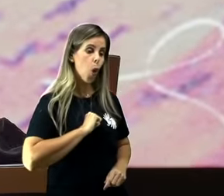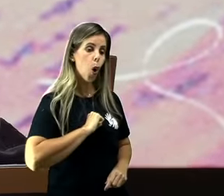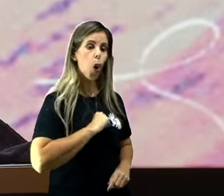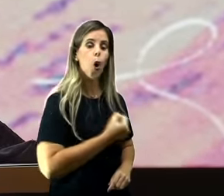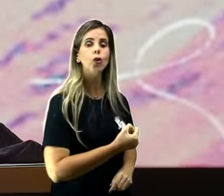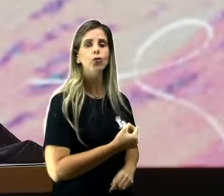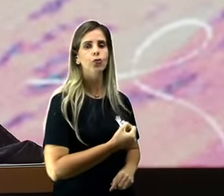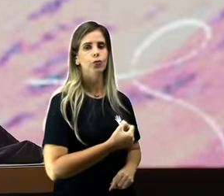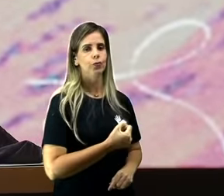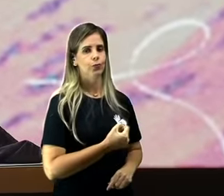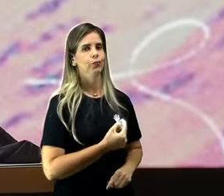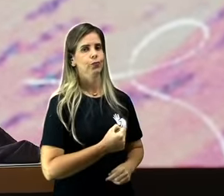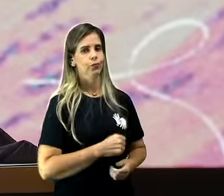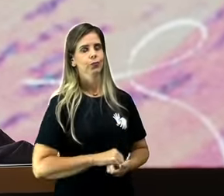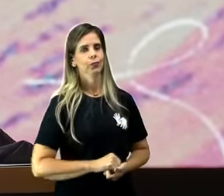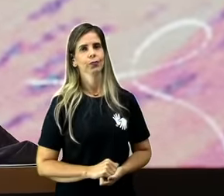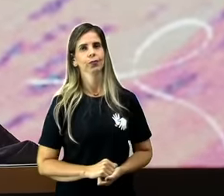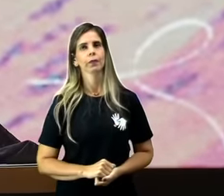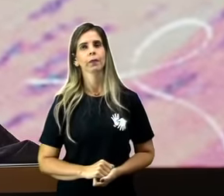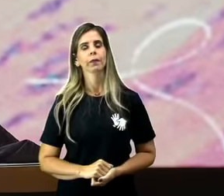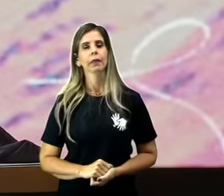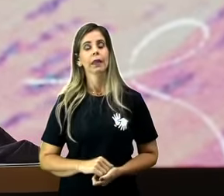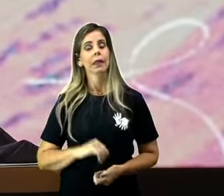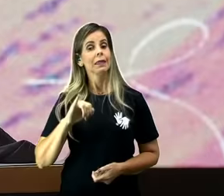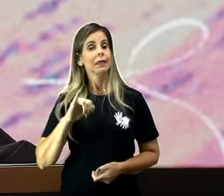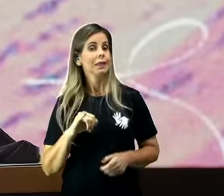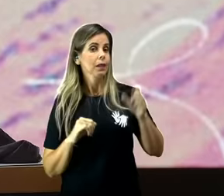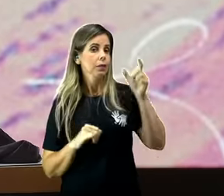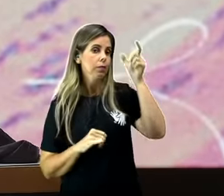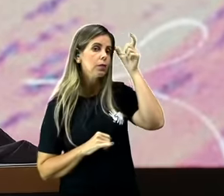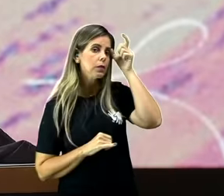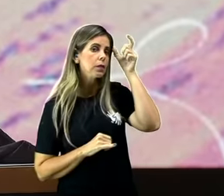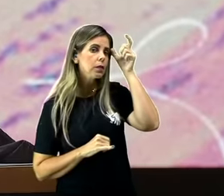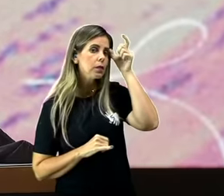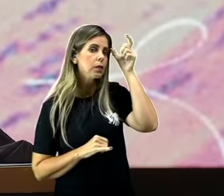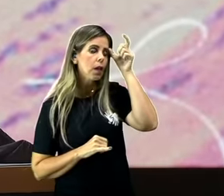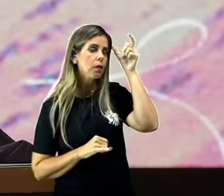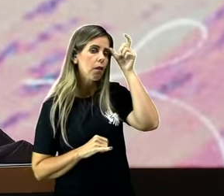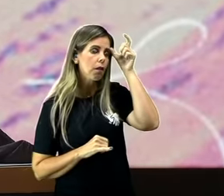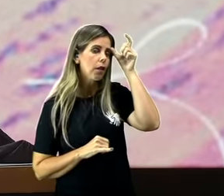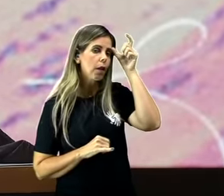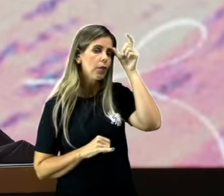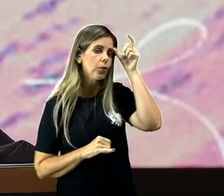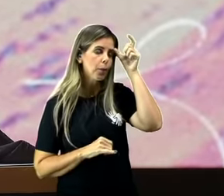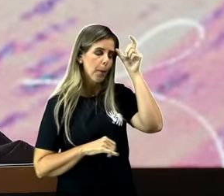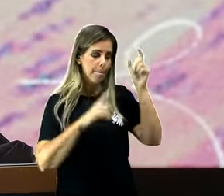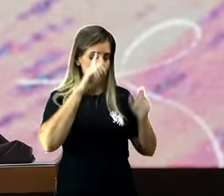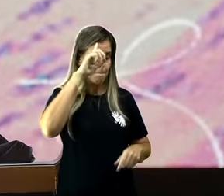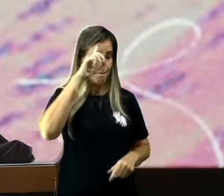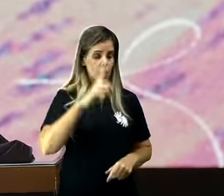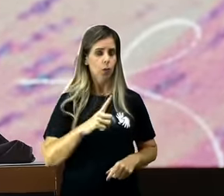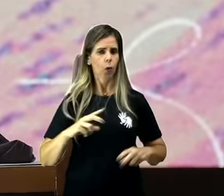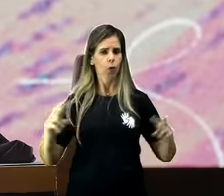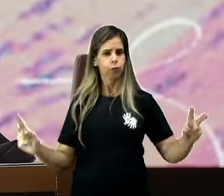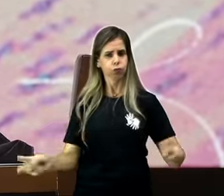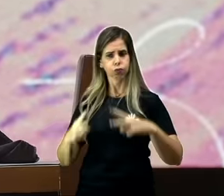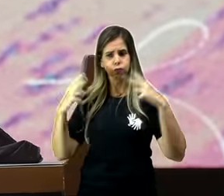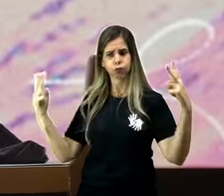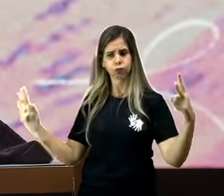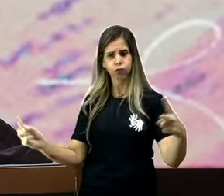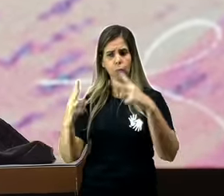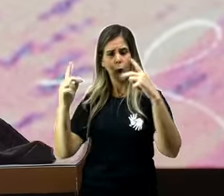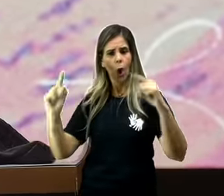Irmão, pare para pensar numa coisa. Se Satanás, se o diabo foi capaz de enviar uma tempestade e ventos contrários